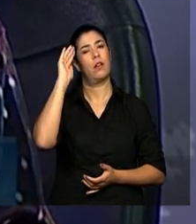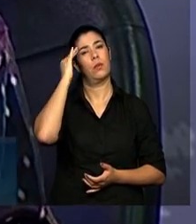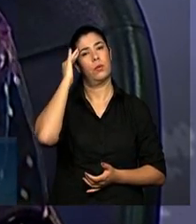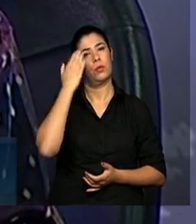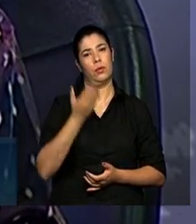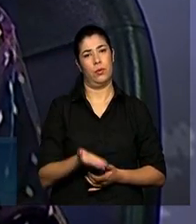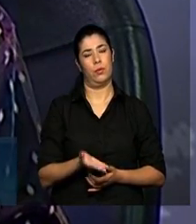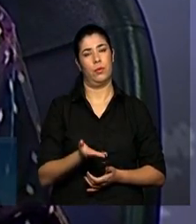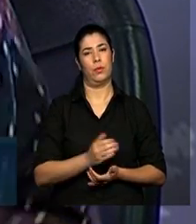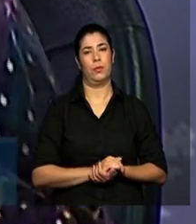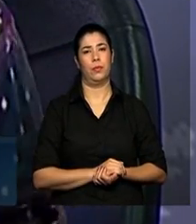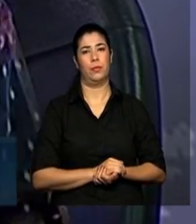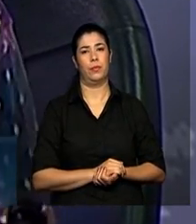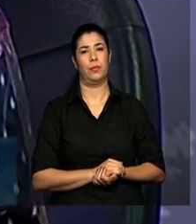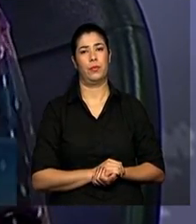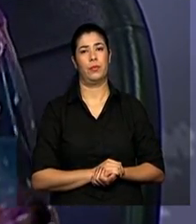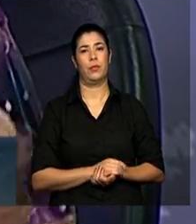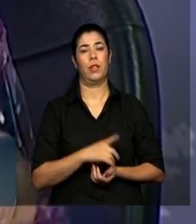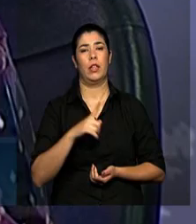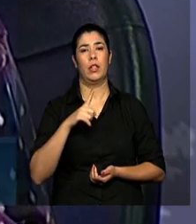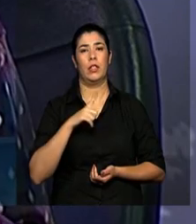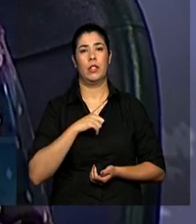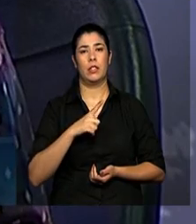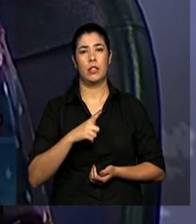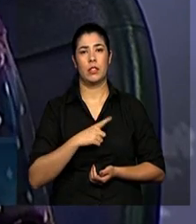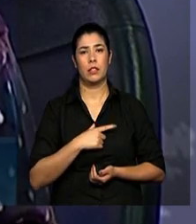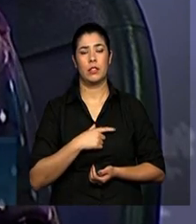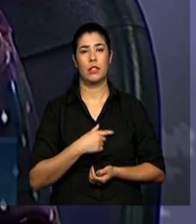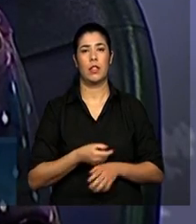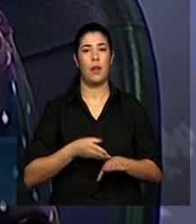entendido. A transversalidade